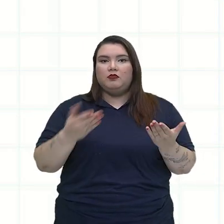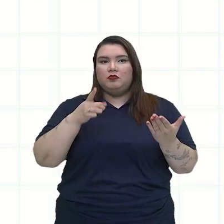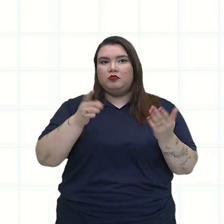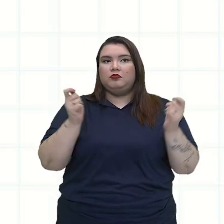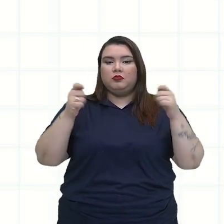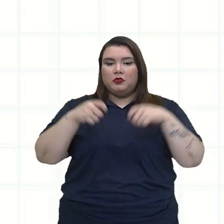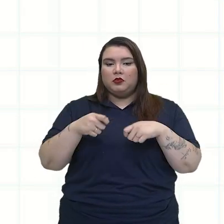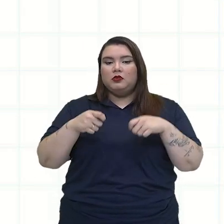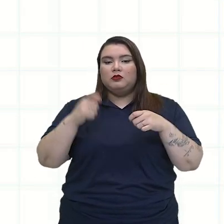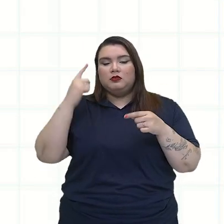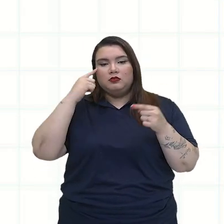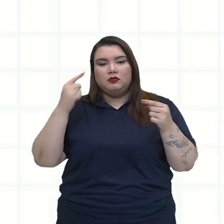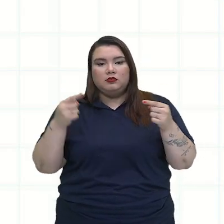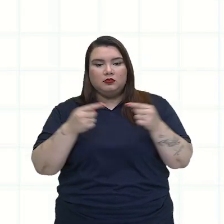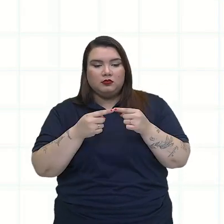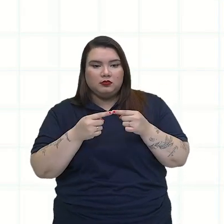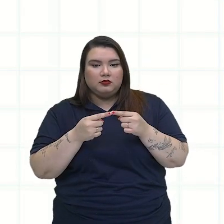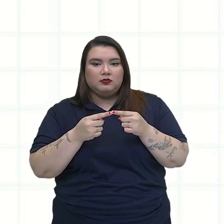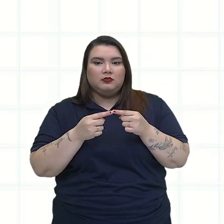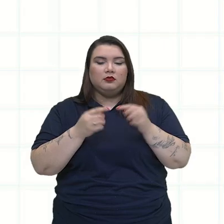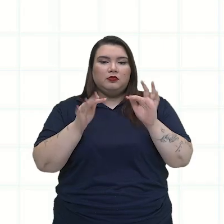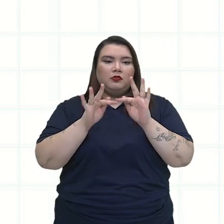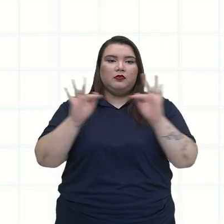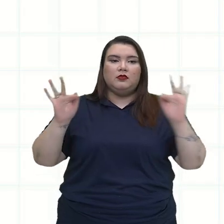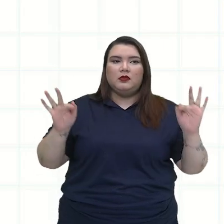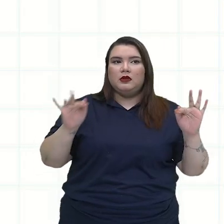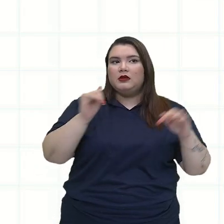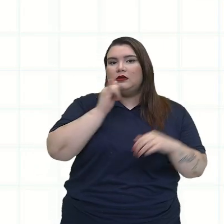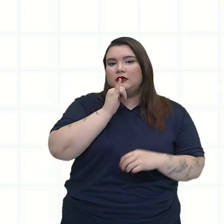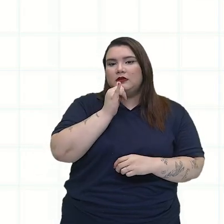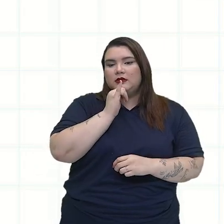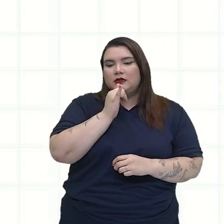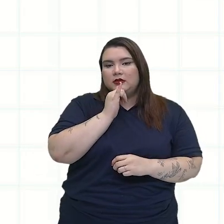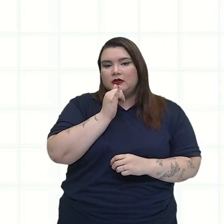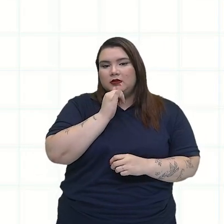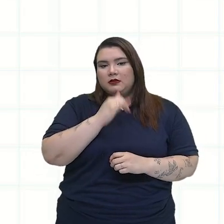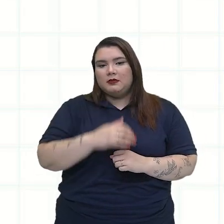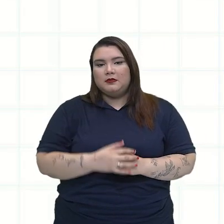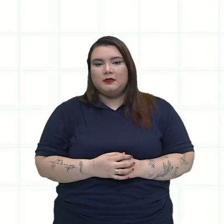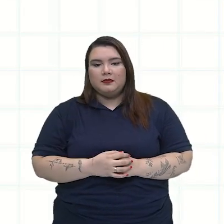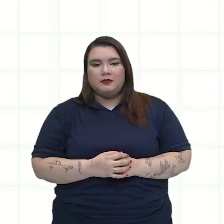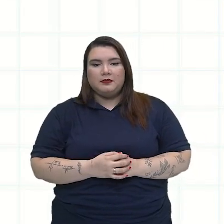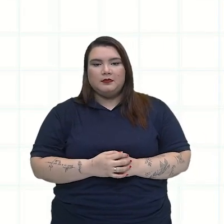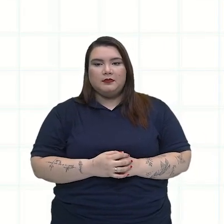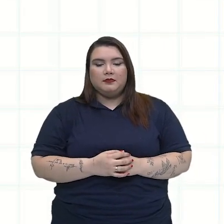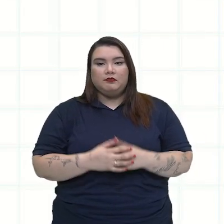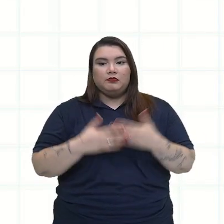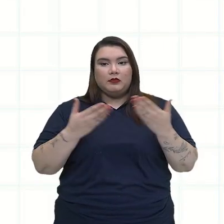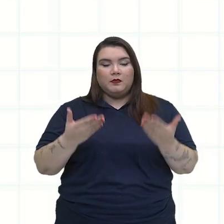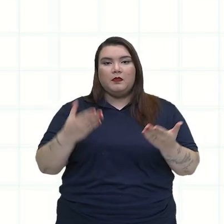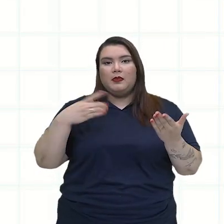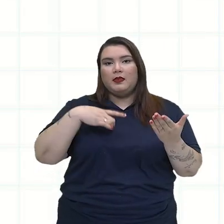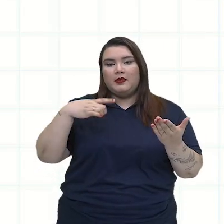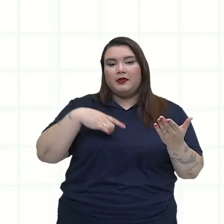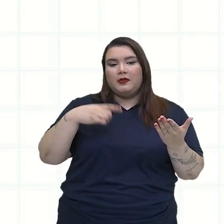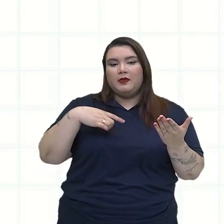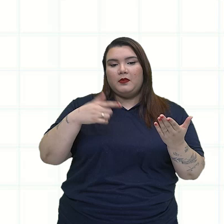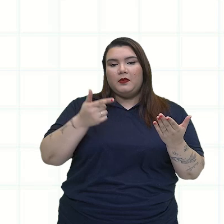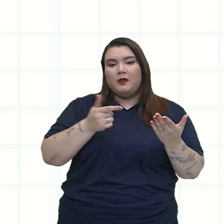pode falar assim, my mother is organized. My mother está no singular, então você pode